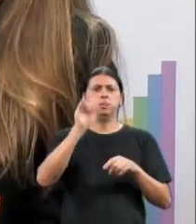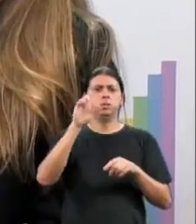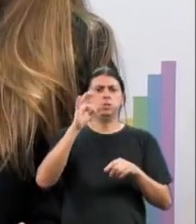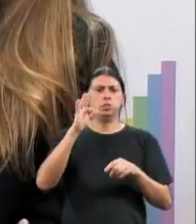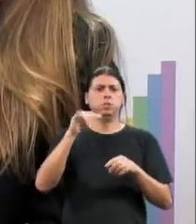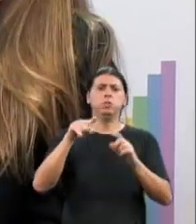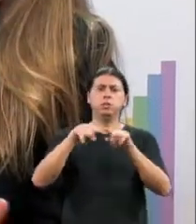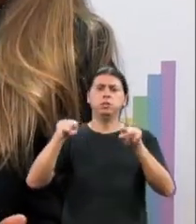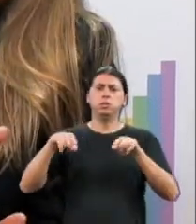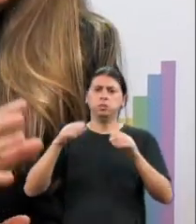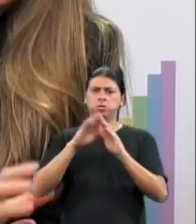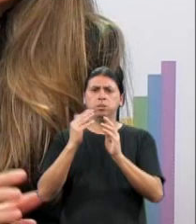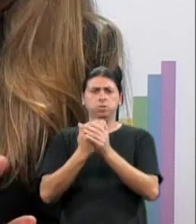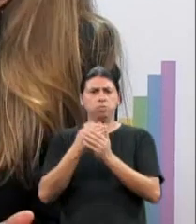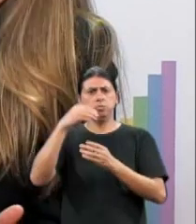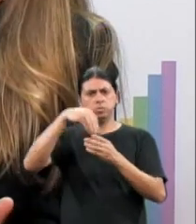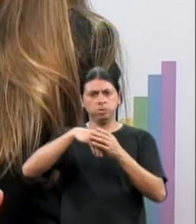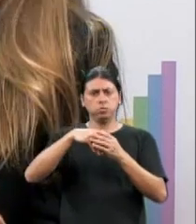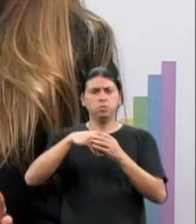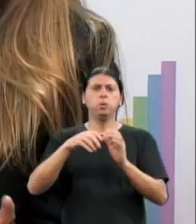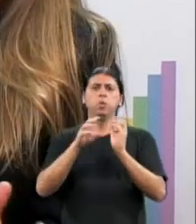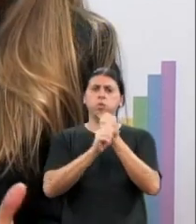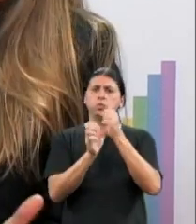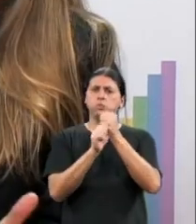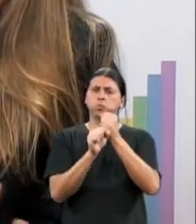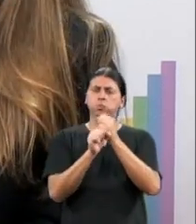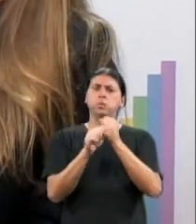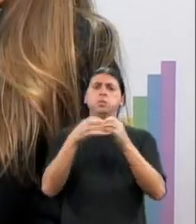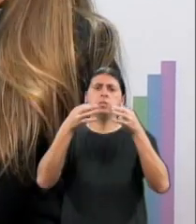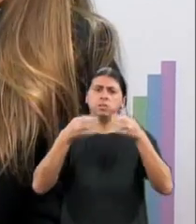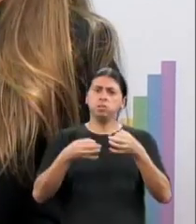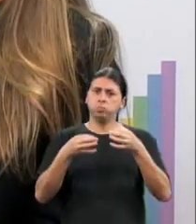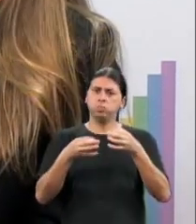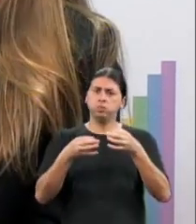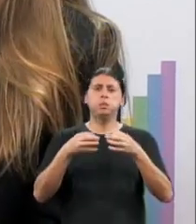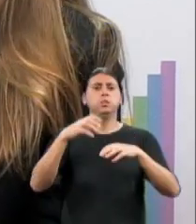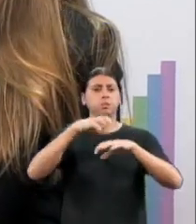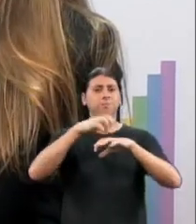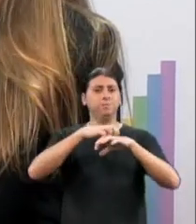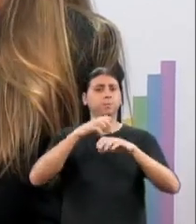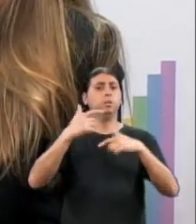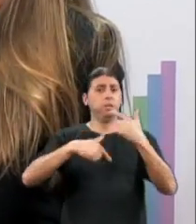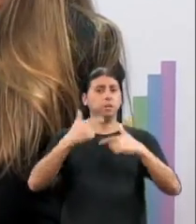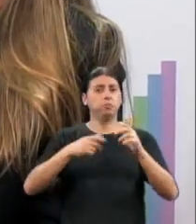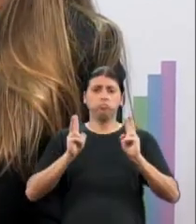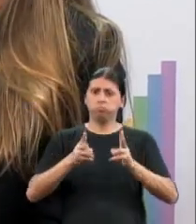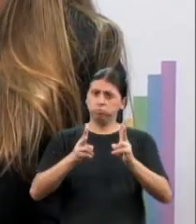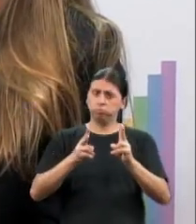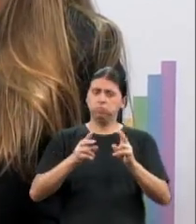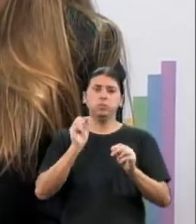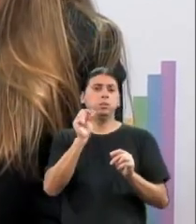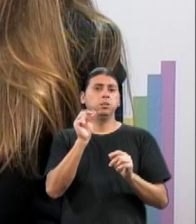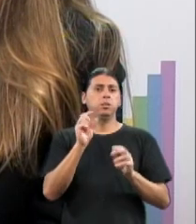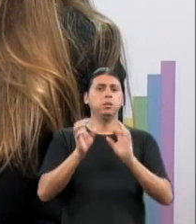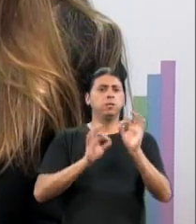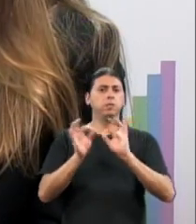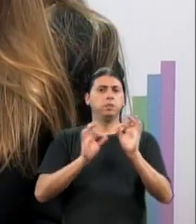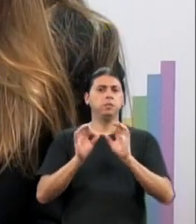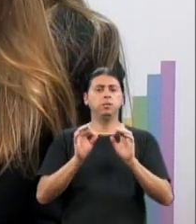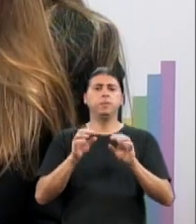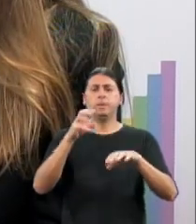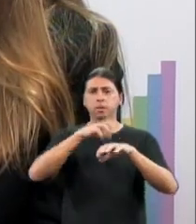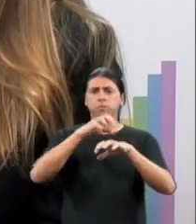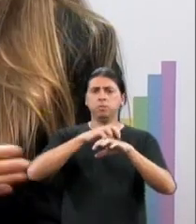aula, considerando os conteúdos escolares que ele está trabalhando. Então, uma das coisas que a gente faz nas disciplinas que